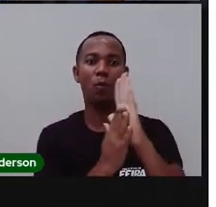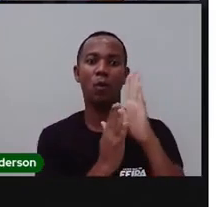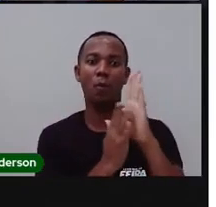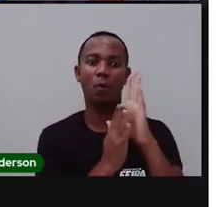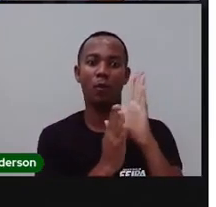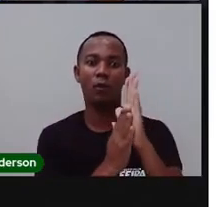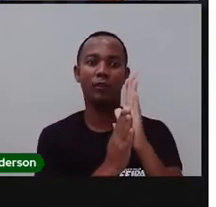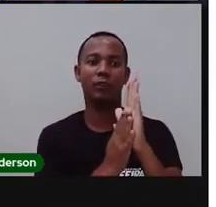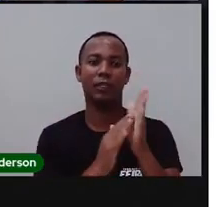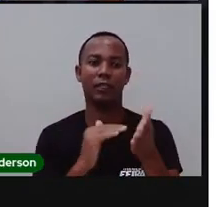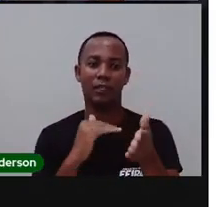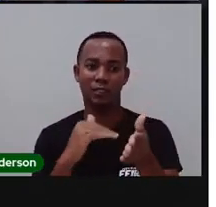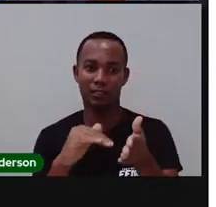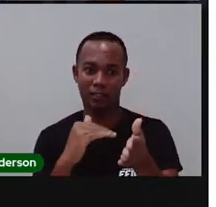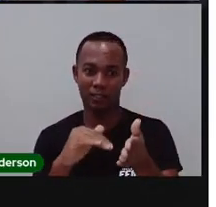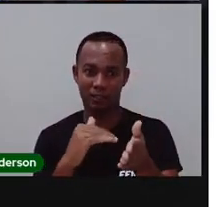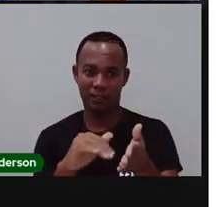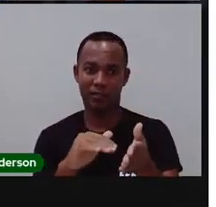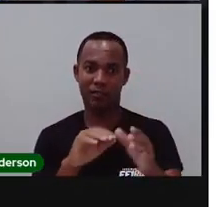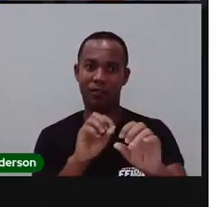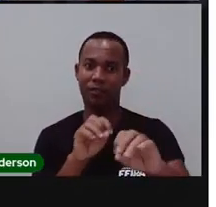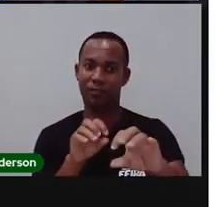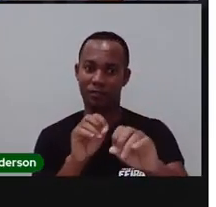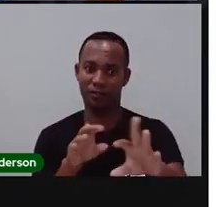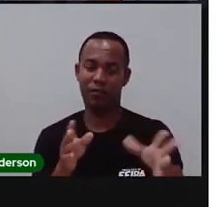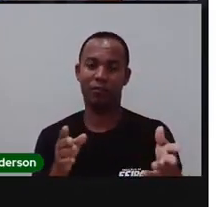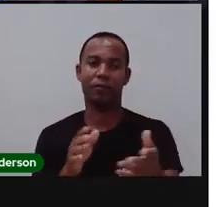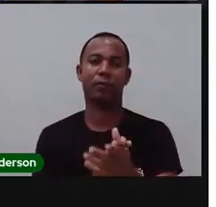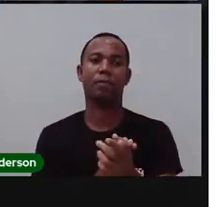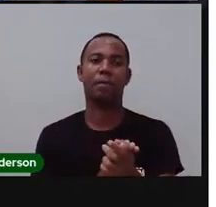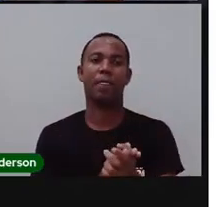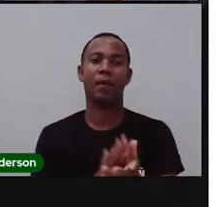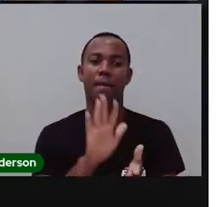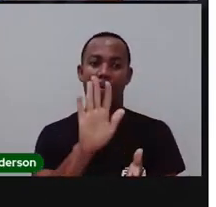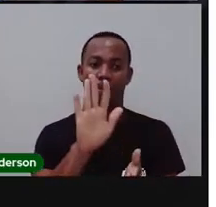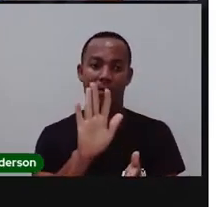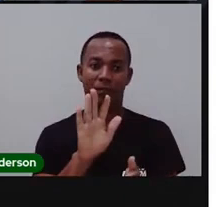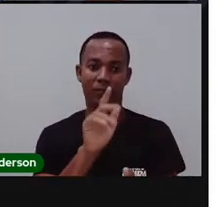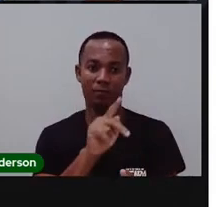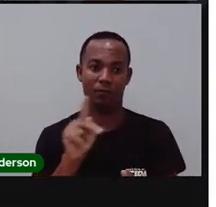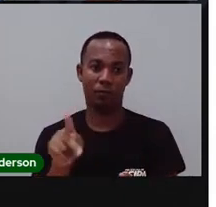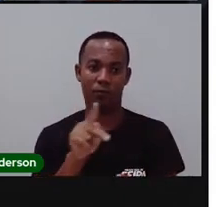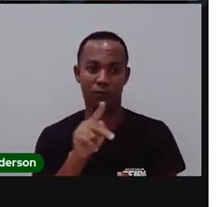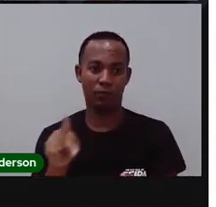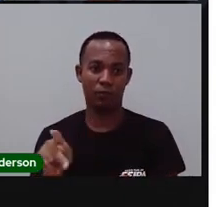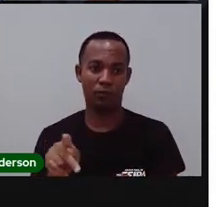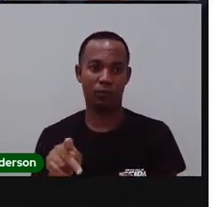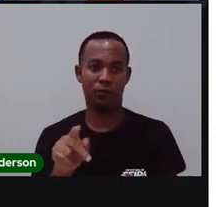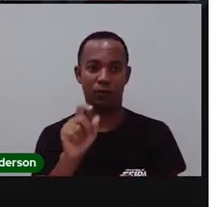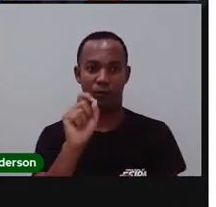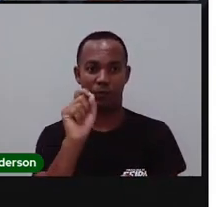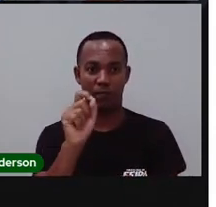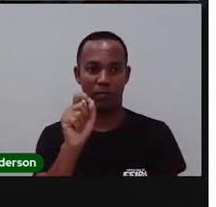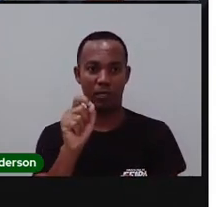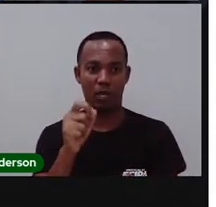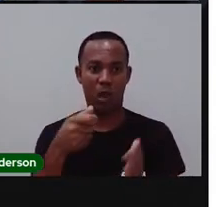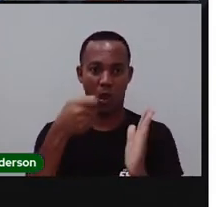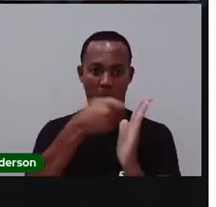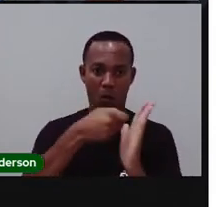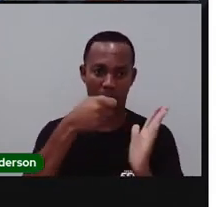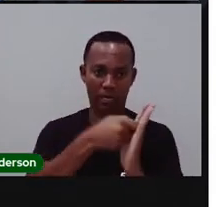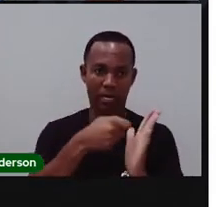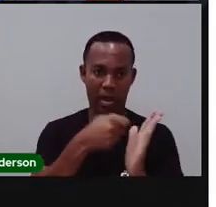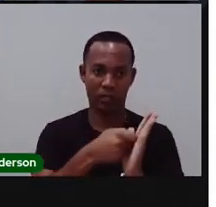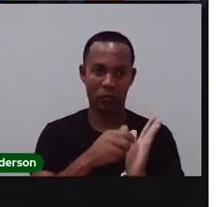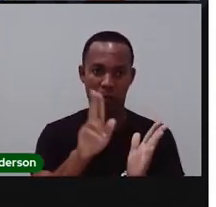né? Pela Secretaria de Educação de Feira de Santana. Não necessariamente o professor de vocês é obrigado a fazer o